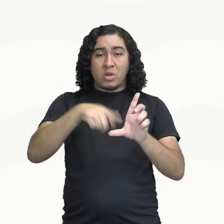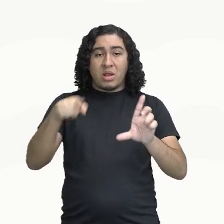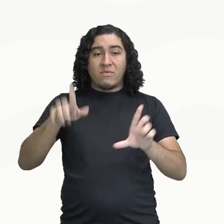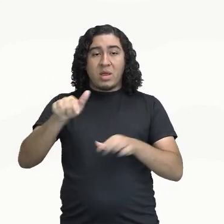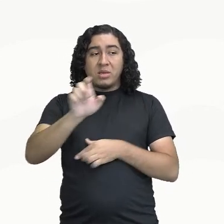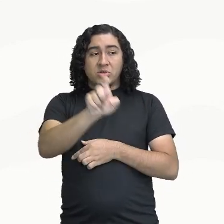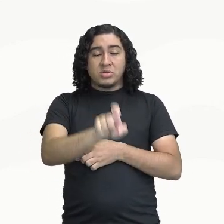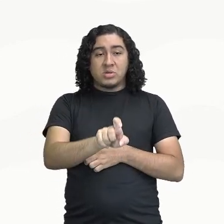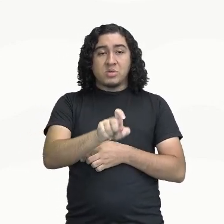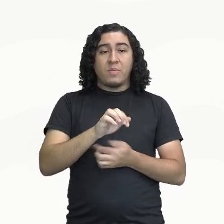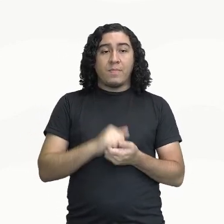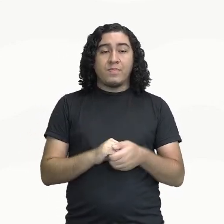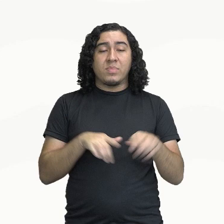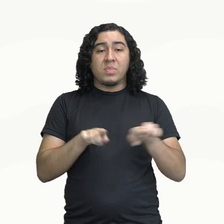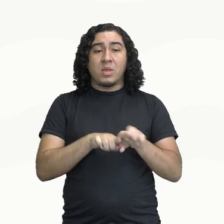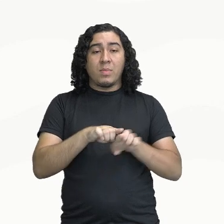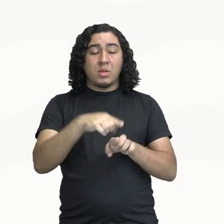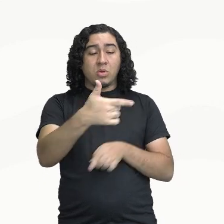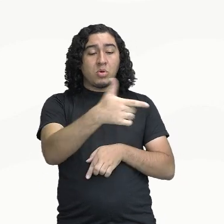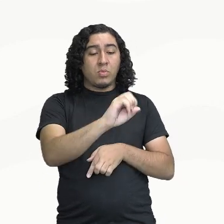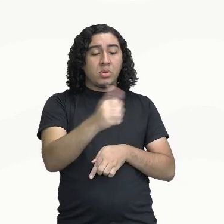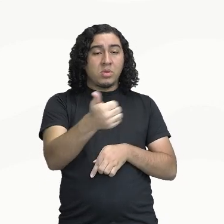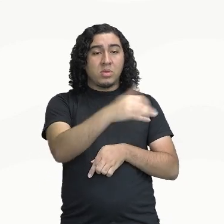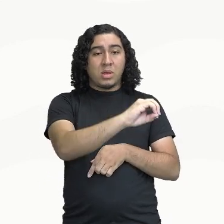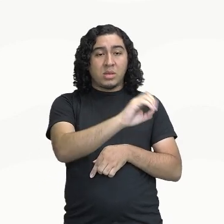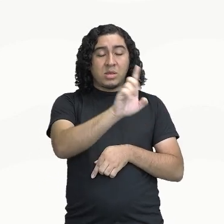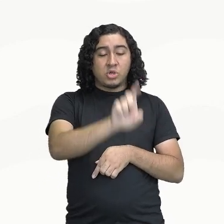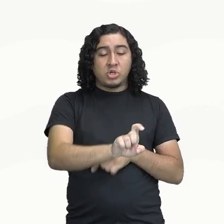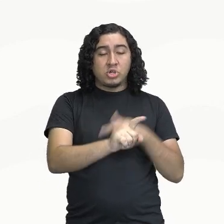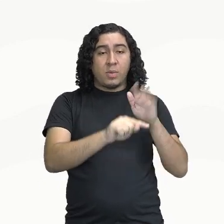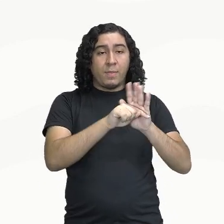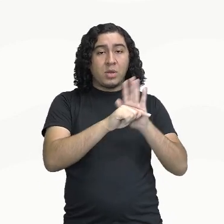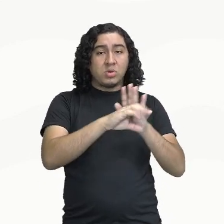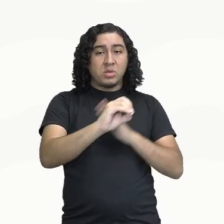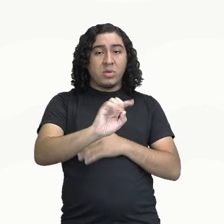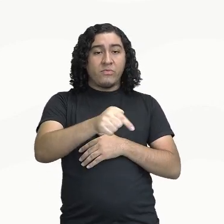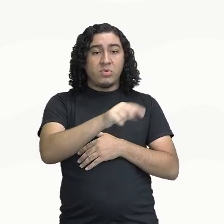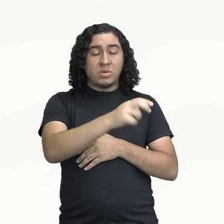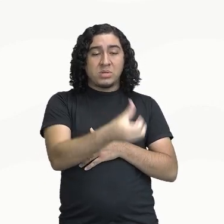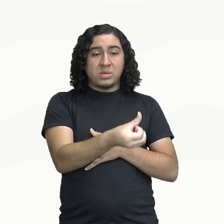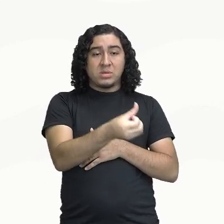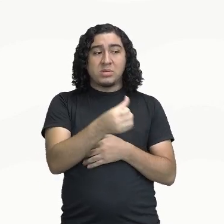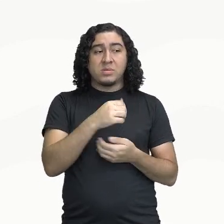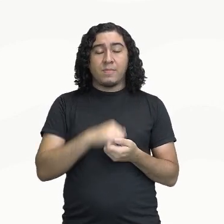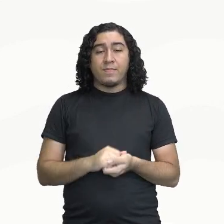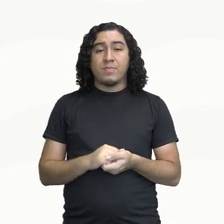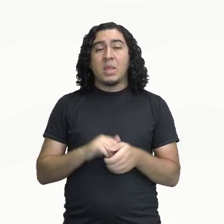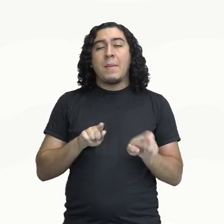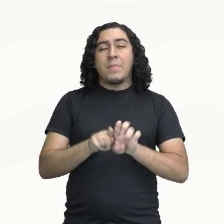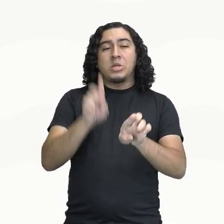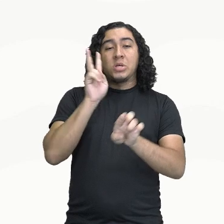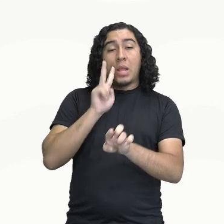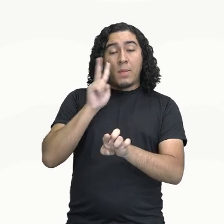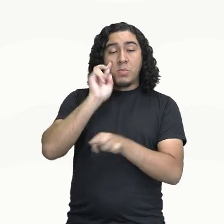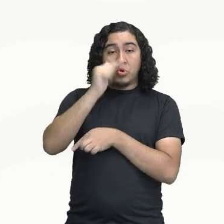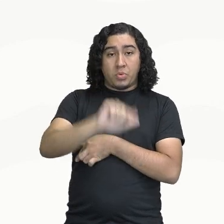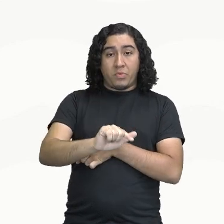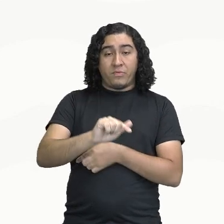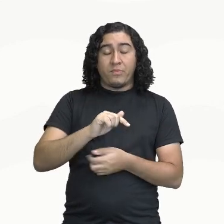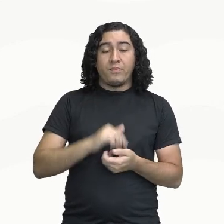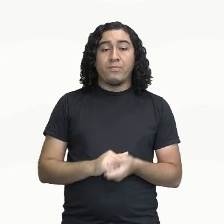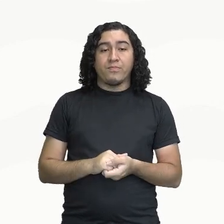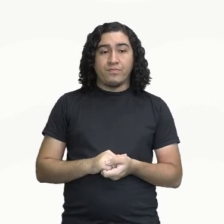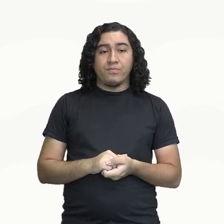X. E o valor de 2010, X menos 0,6. Lembrando mais uma vez